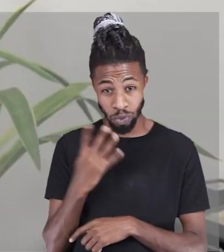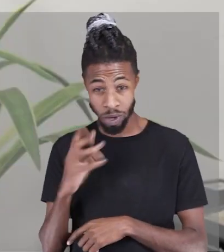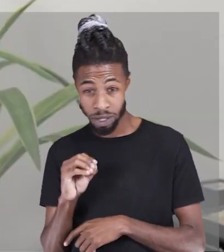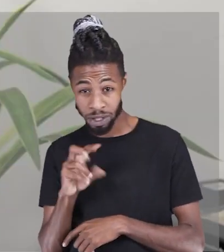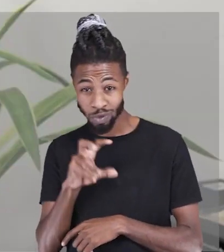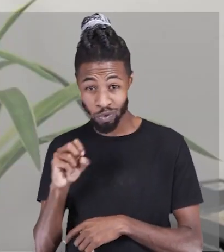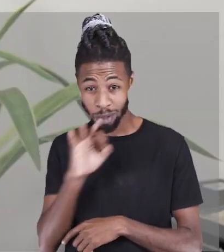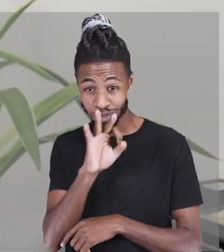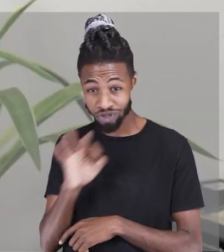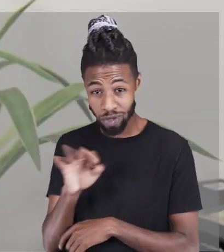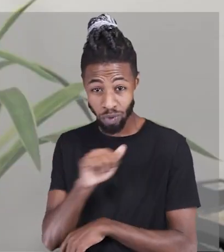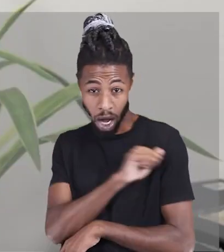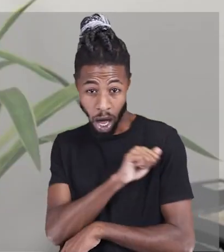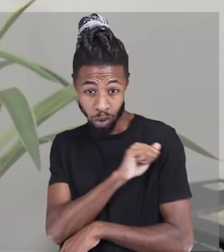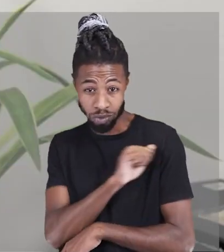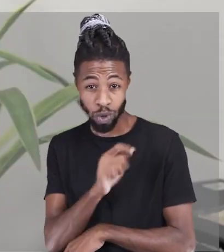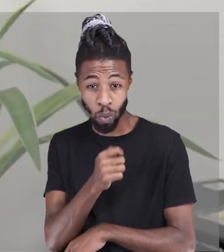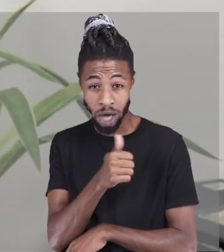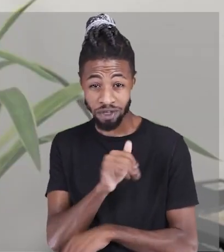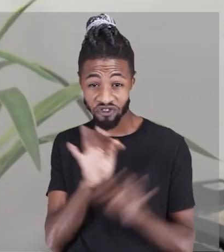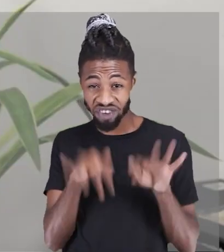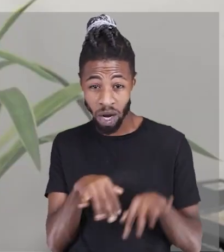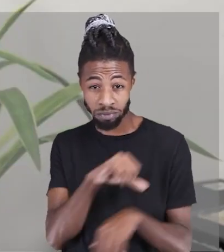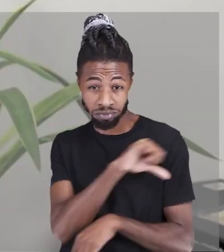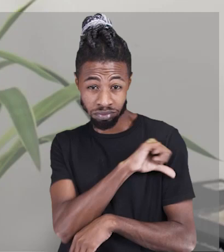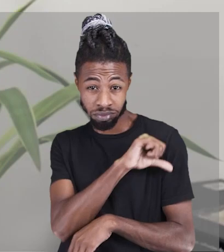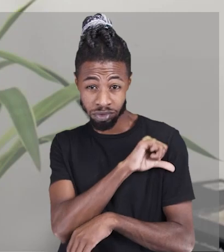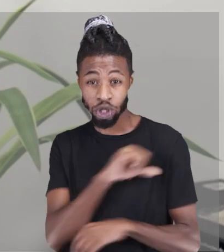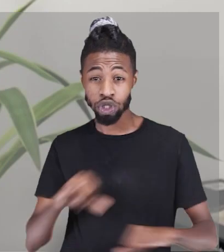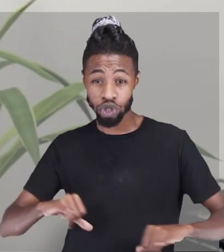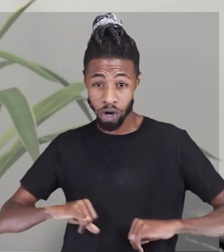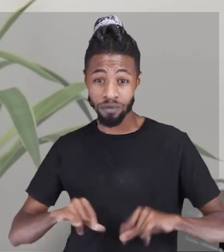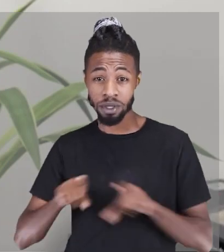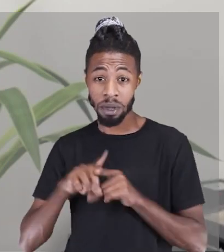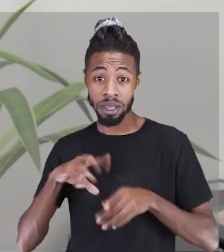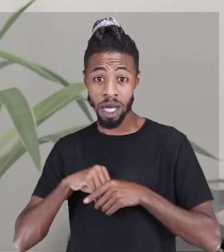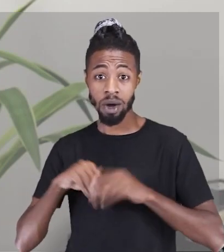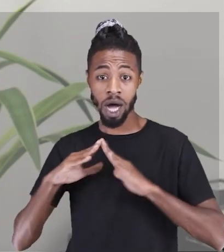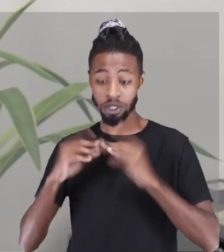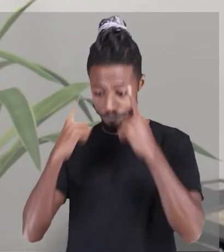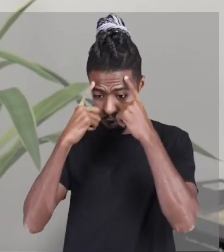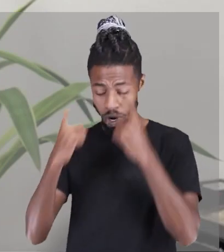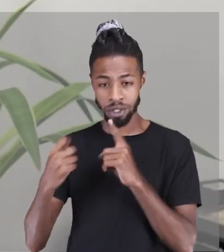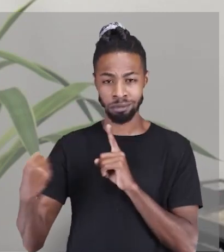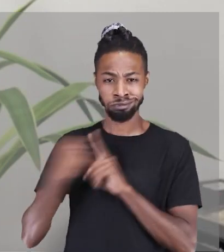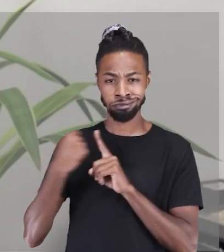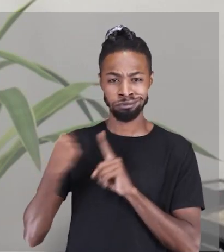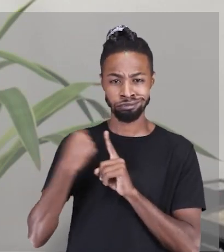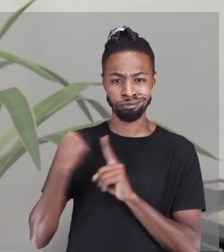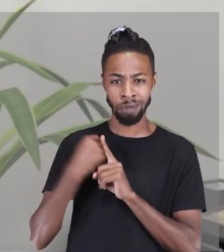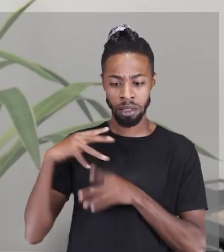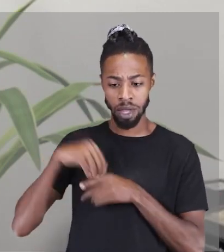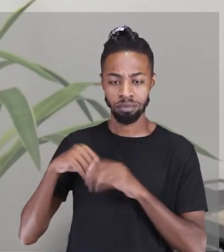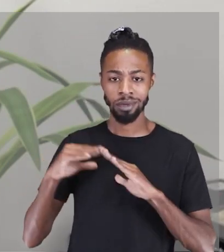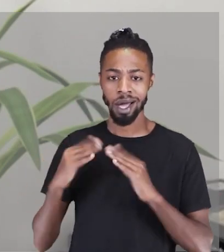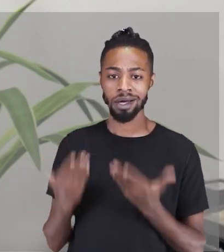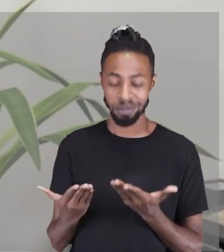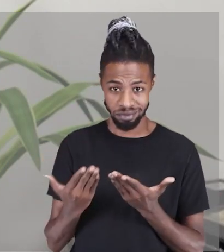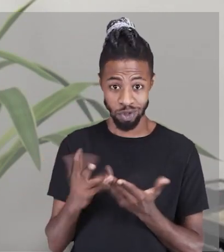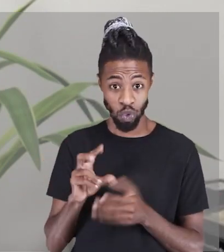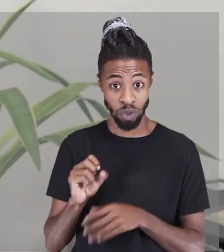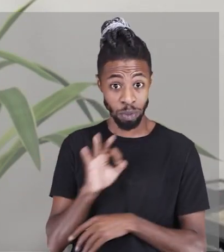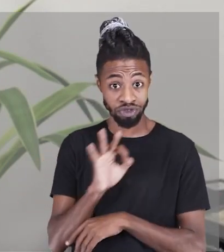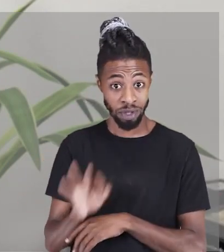a 50% dos alunos que estão nos anos finais do fundamental sofrem violência física, alguma forma de